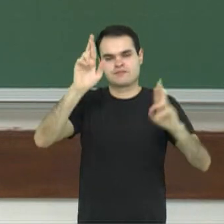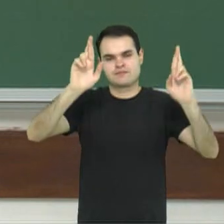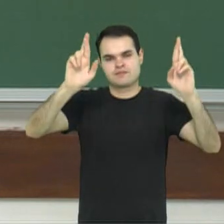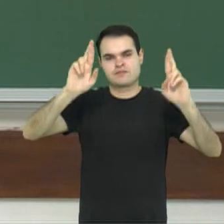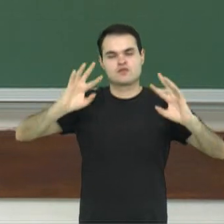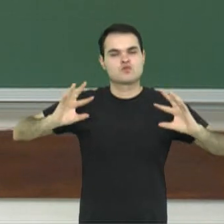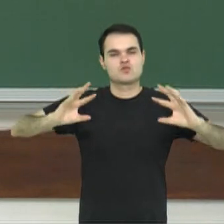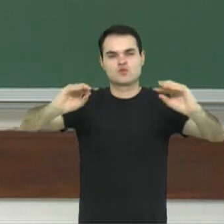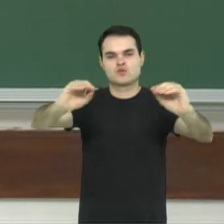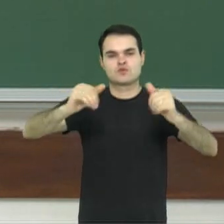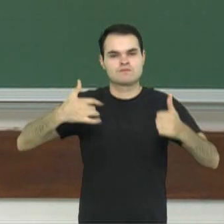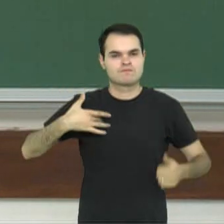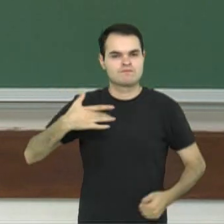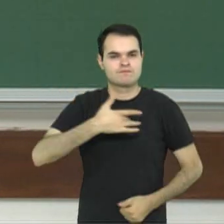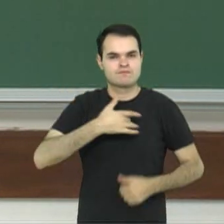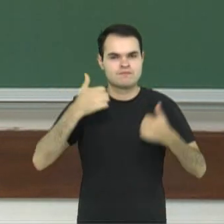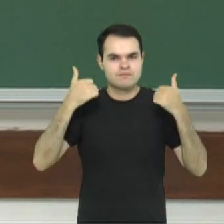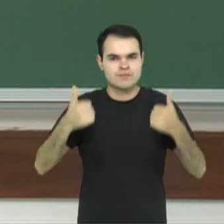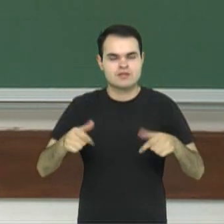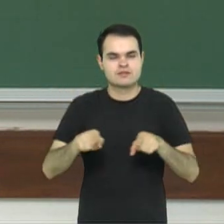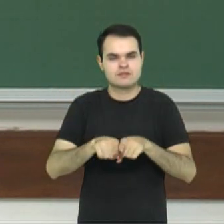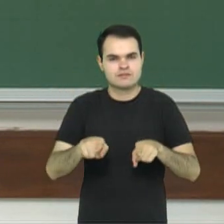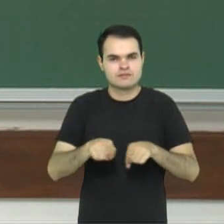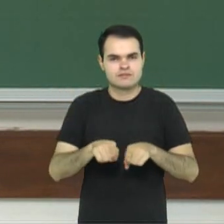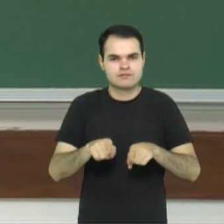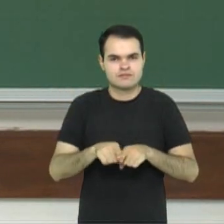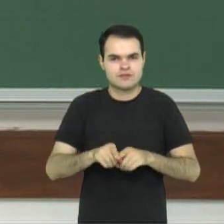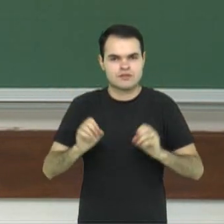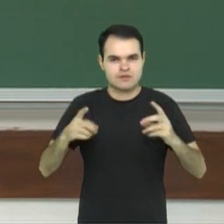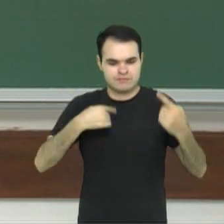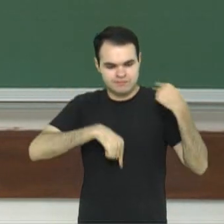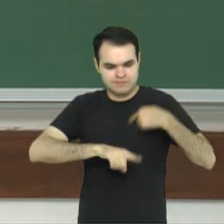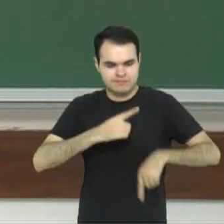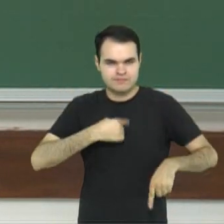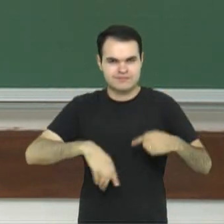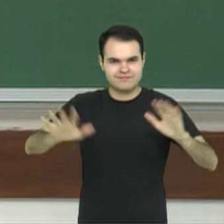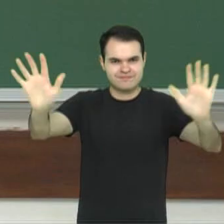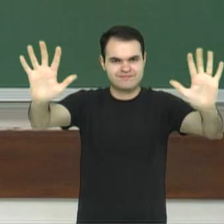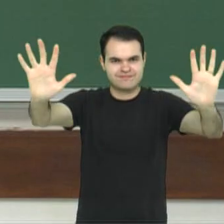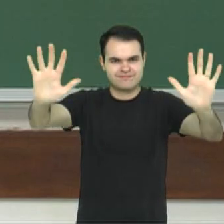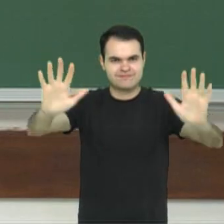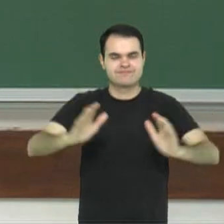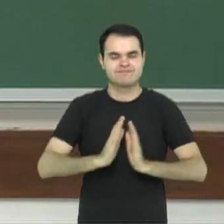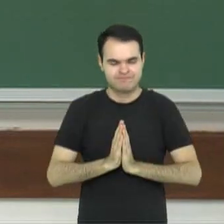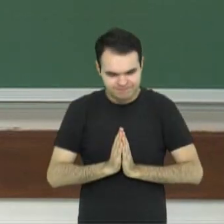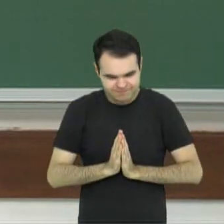que todos estejam bem e com a saúde em dia também do nosso sistema circulatório. E tchau, tchau!